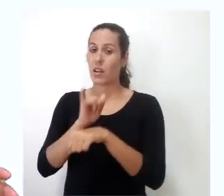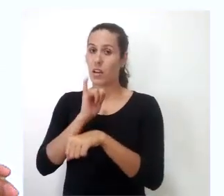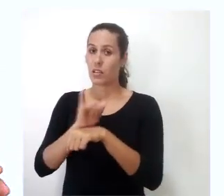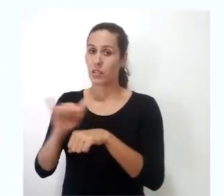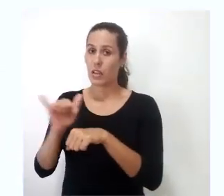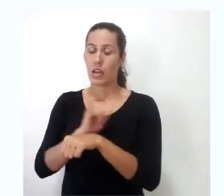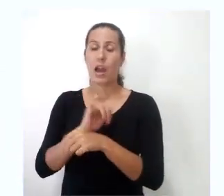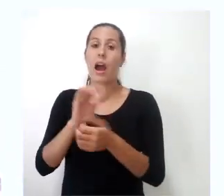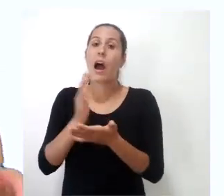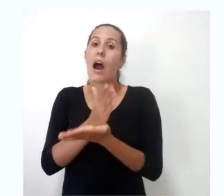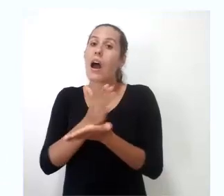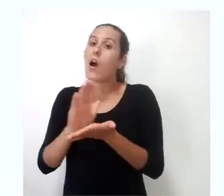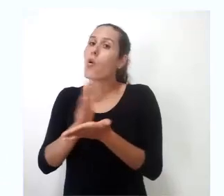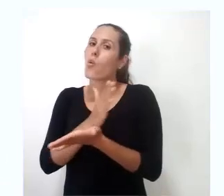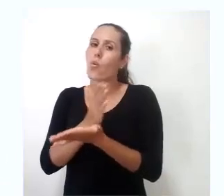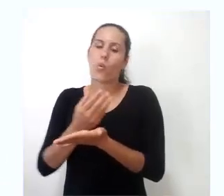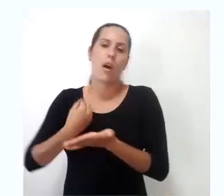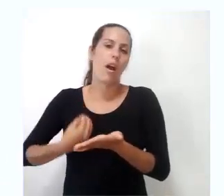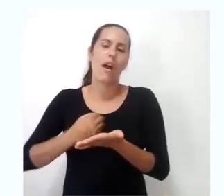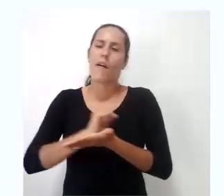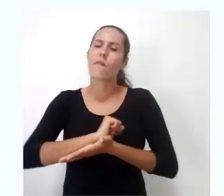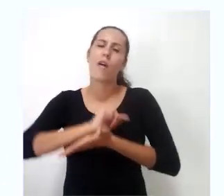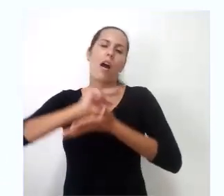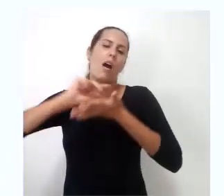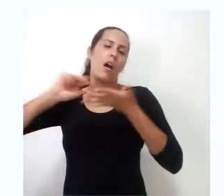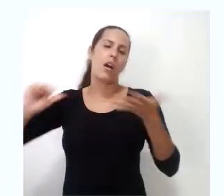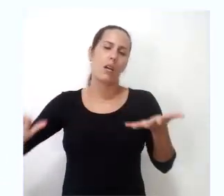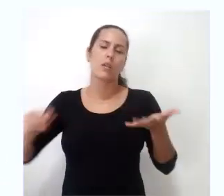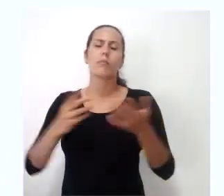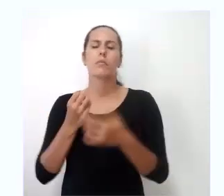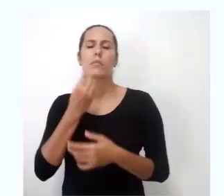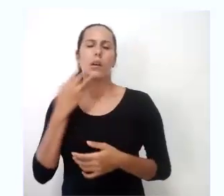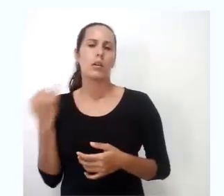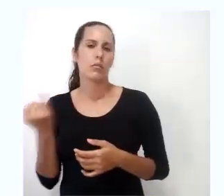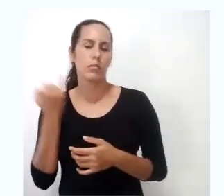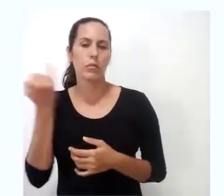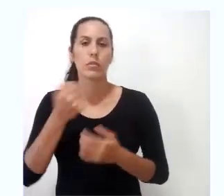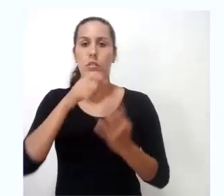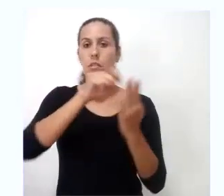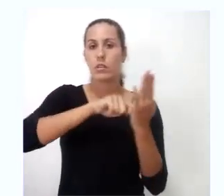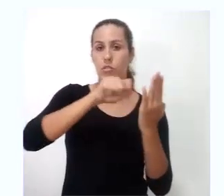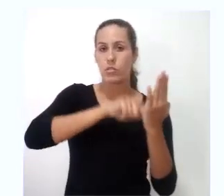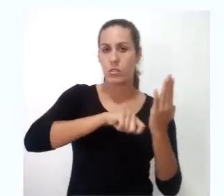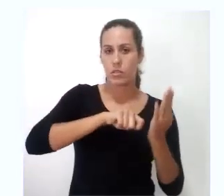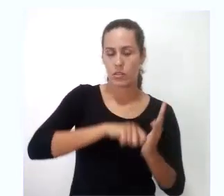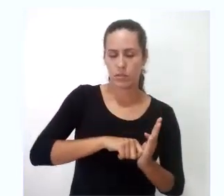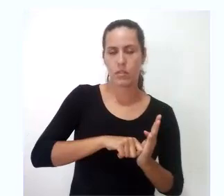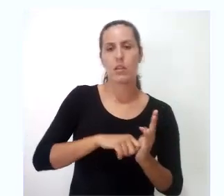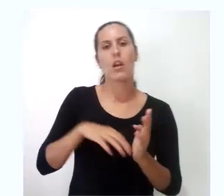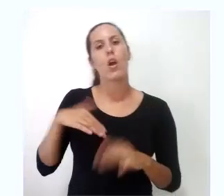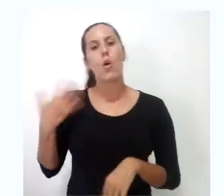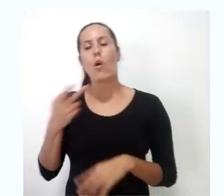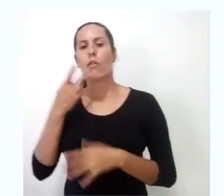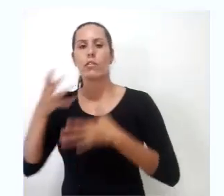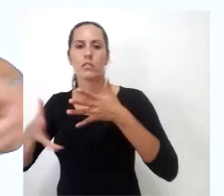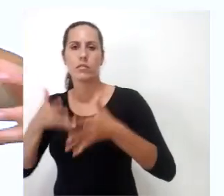estratégias, algumas, existem várias, mas sempre é bom escrever ou falar de forma